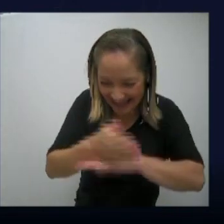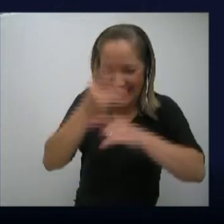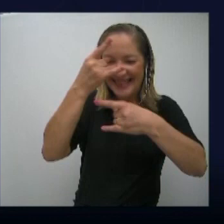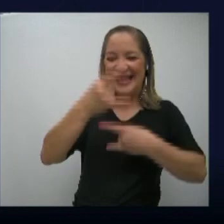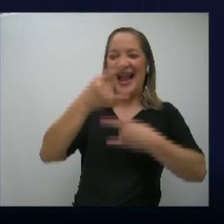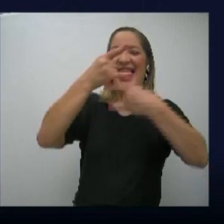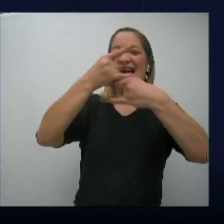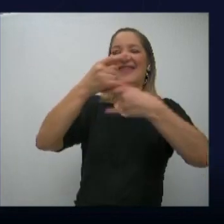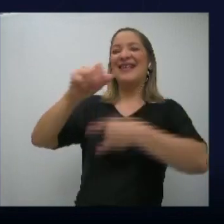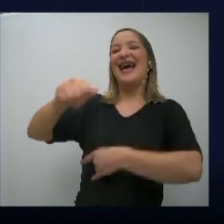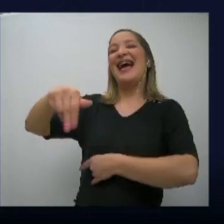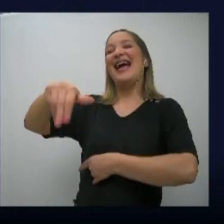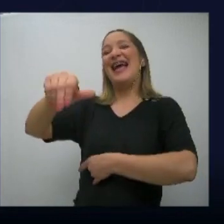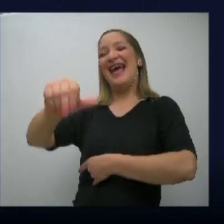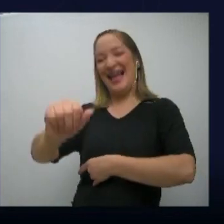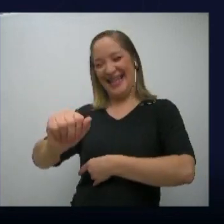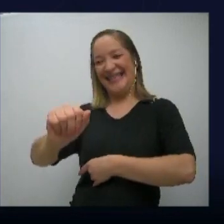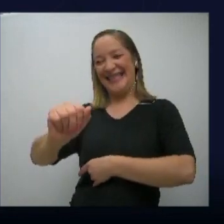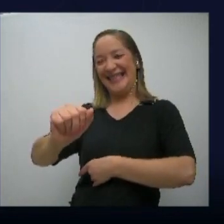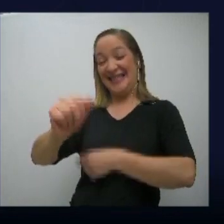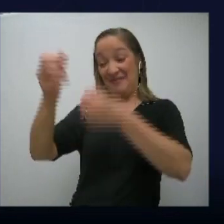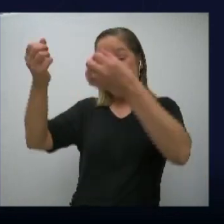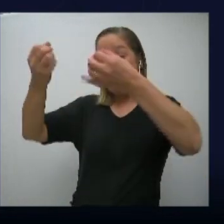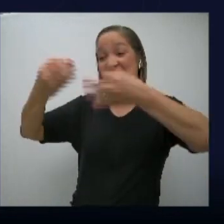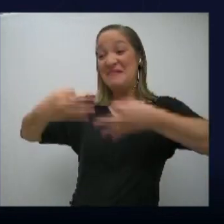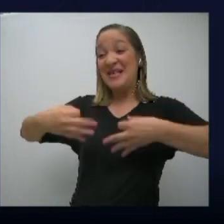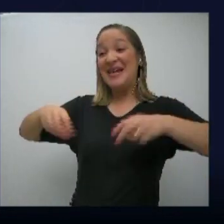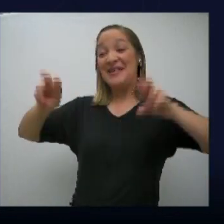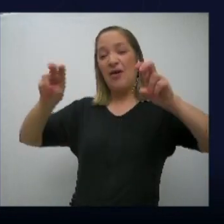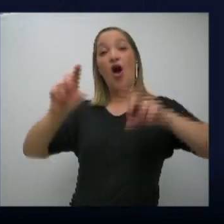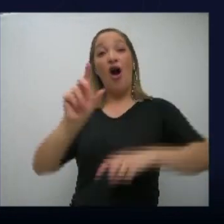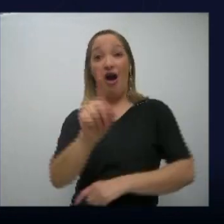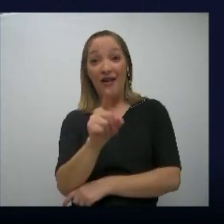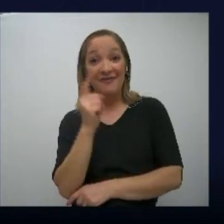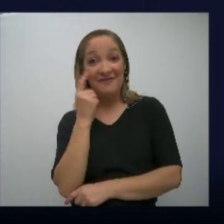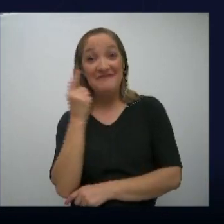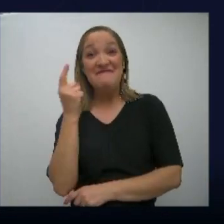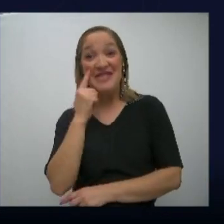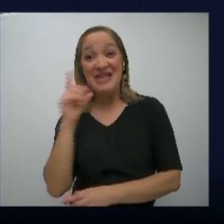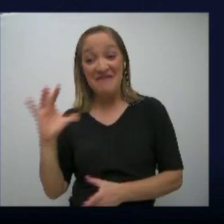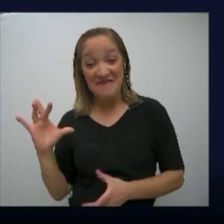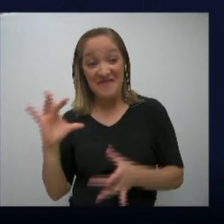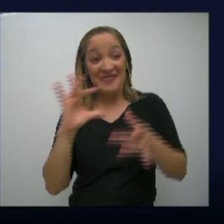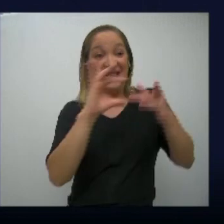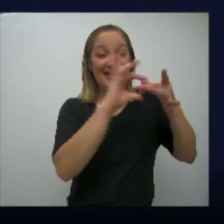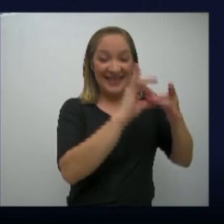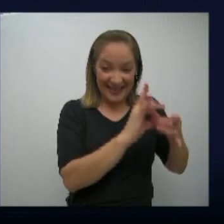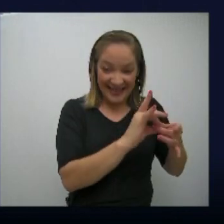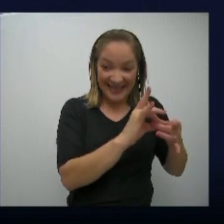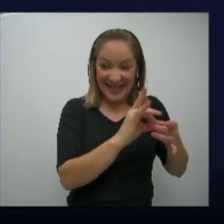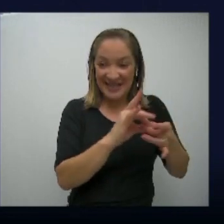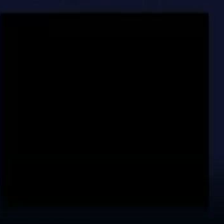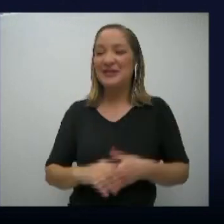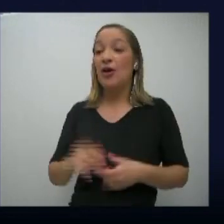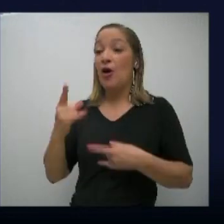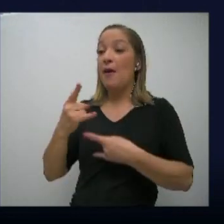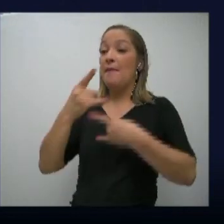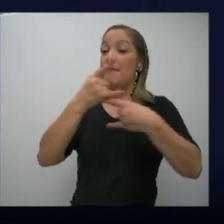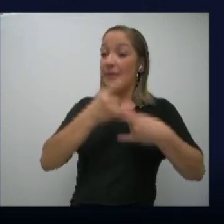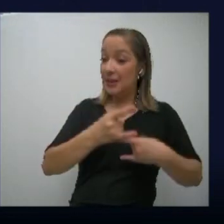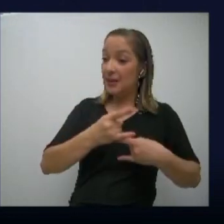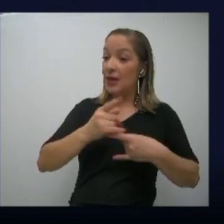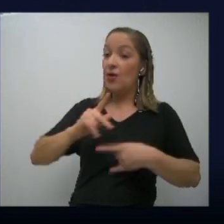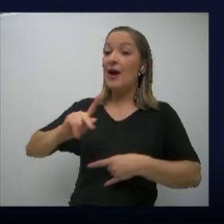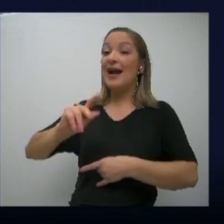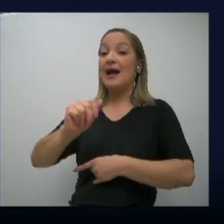isso aí cabeça tá vendo quando é que fez o painel da Ana o Walter schalka e o Kaká eles vão